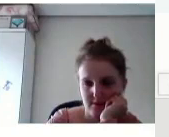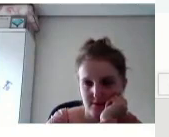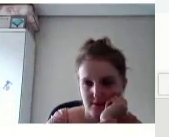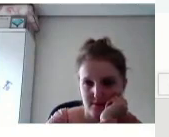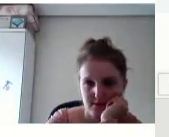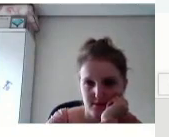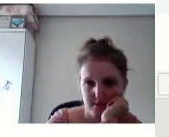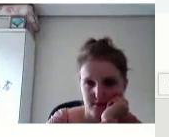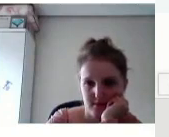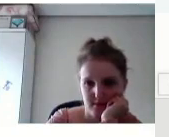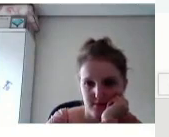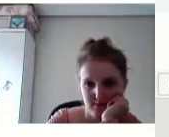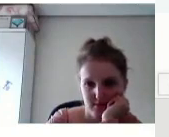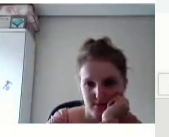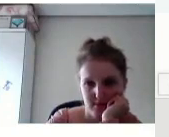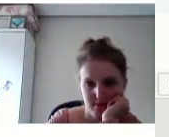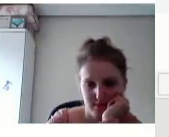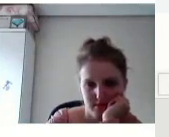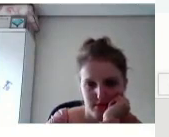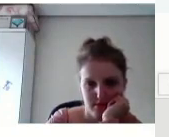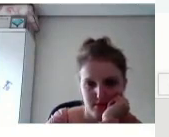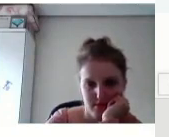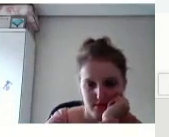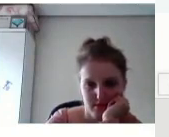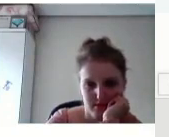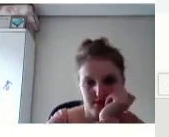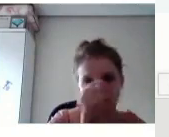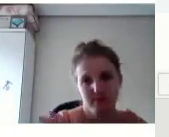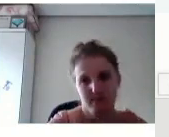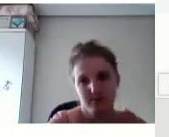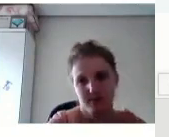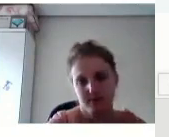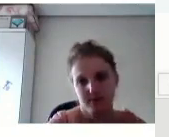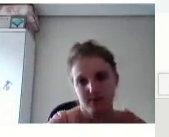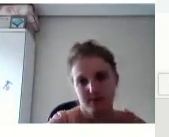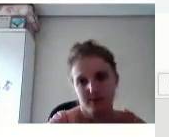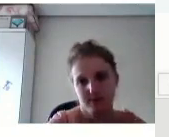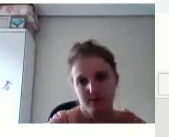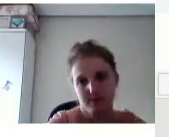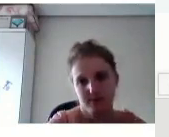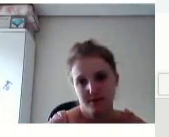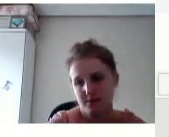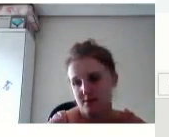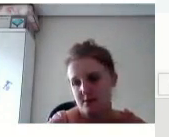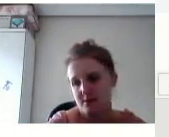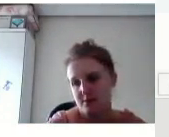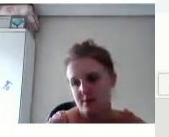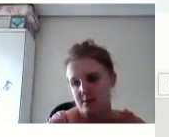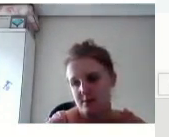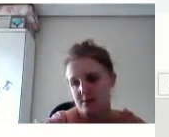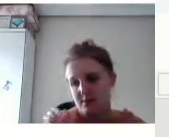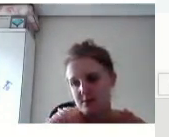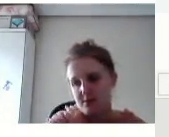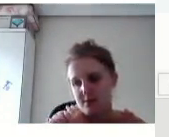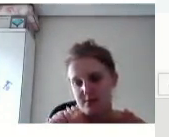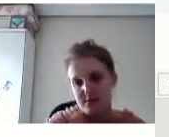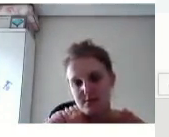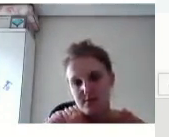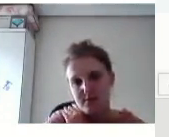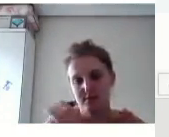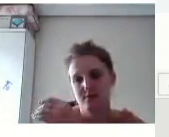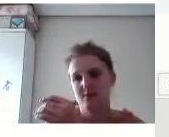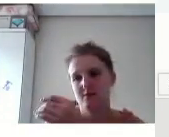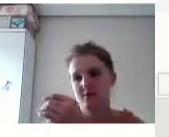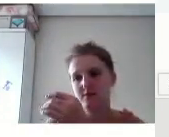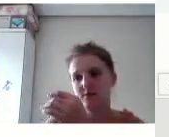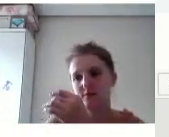teorema de Noether, a gente vai voltar e vai fazer mais contas para obter as equações de Euler-Lagrange para outros tipos de campos, né? Aqui eu estou só fazendo